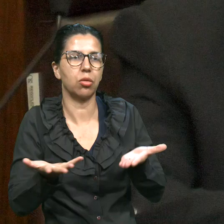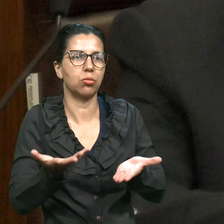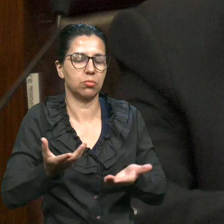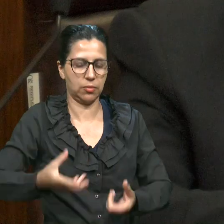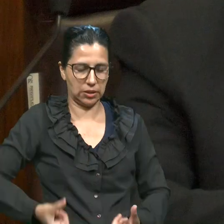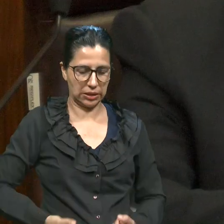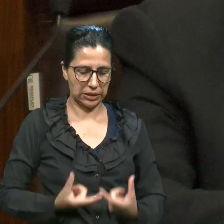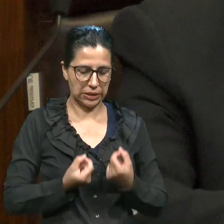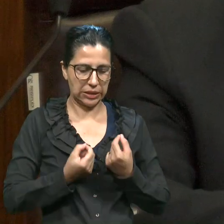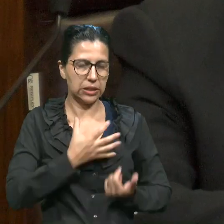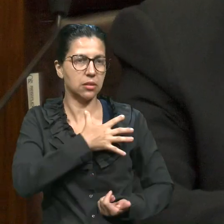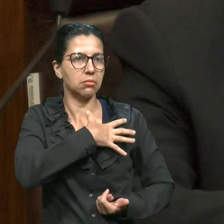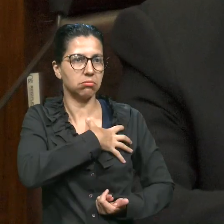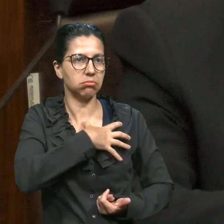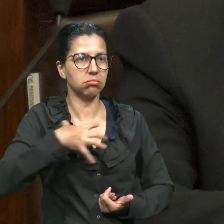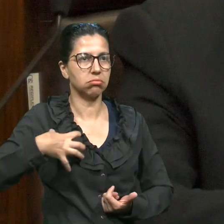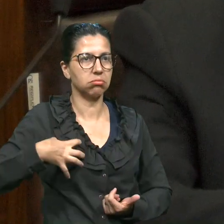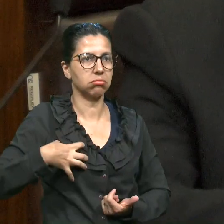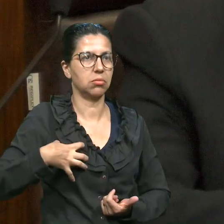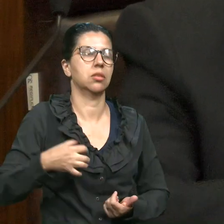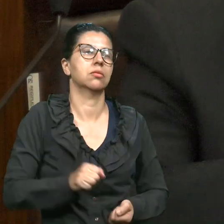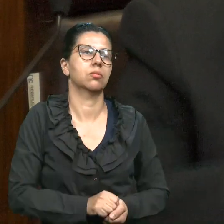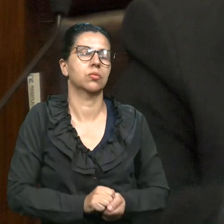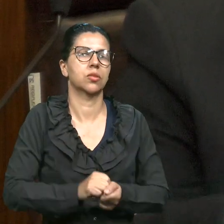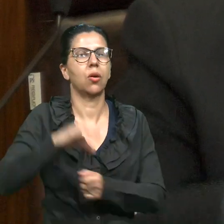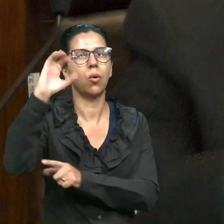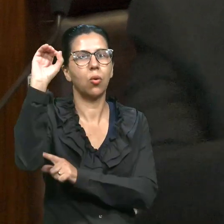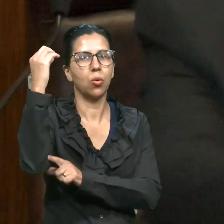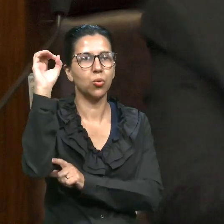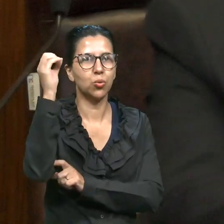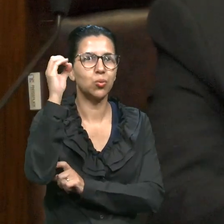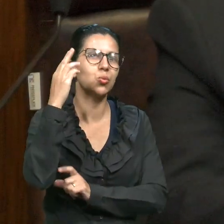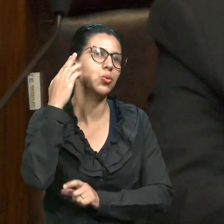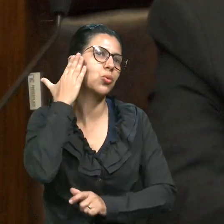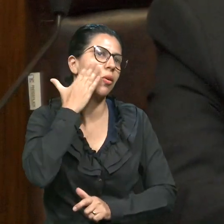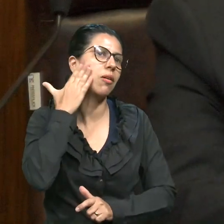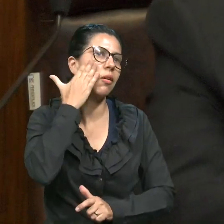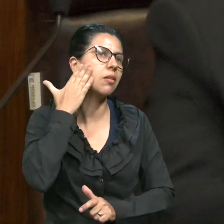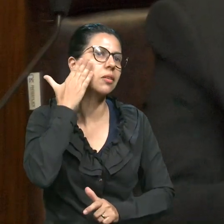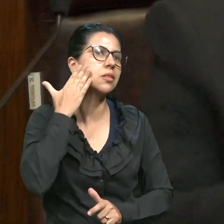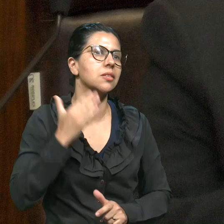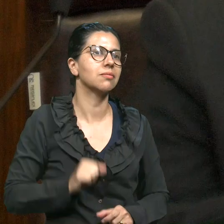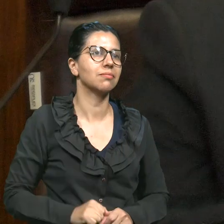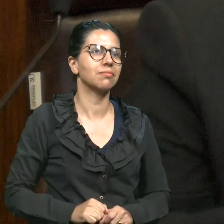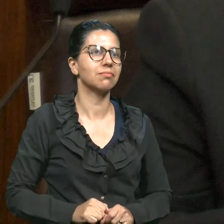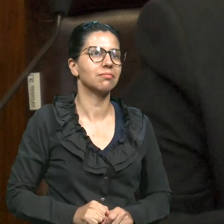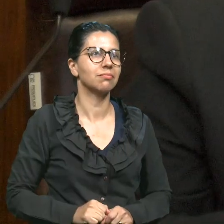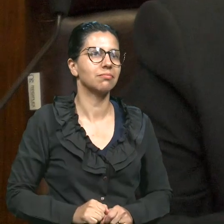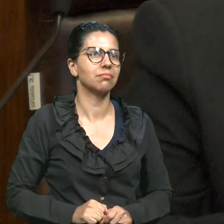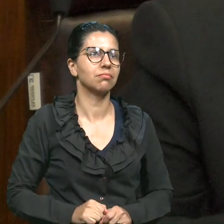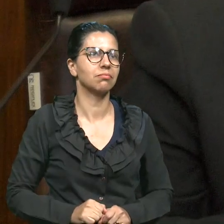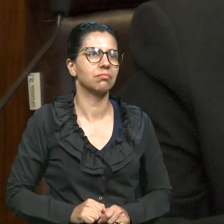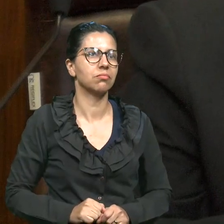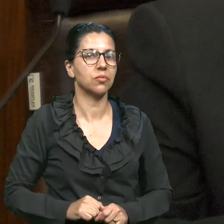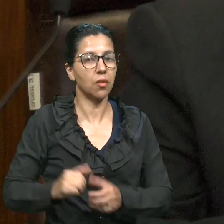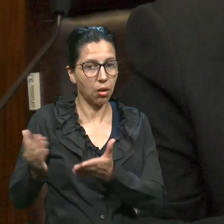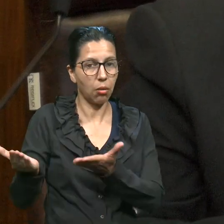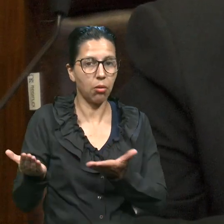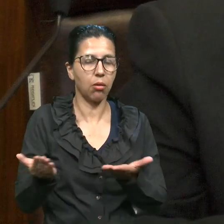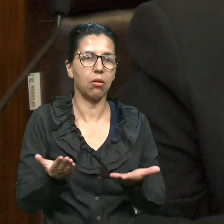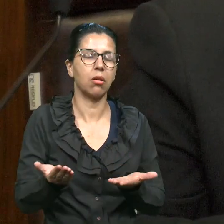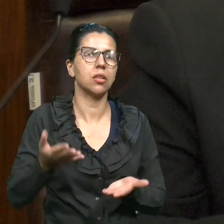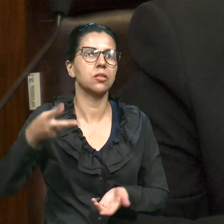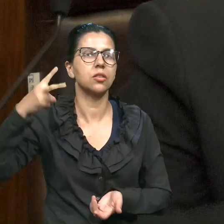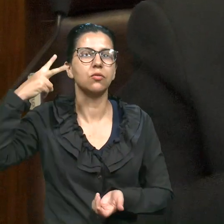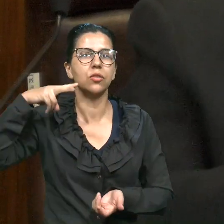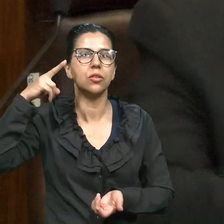mama, integrando o Movimento Mundial Outubro Rosa. Neste momento, eu consulto os senhores vereadores se dispensam a leitura